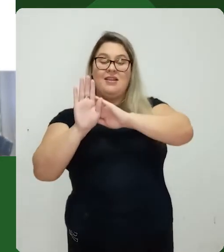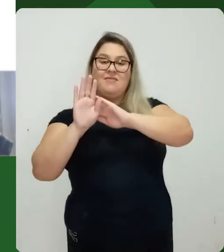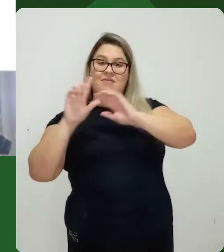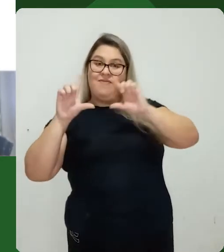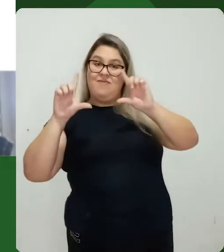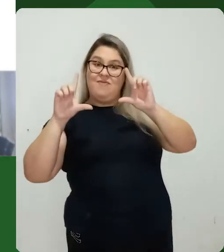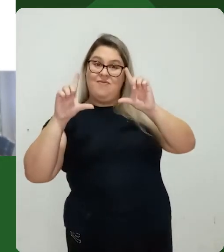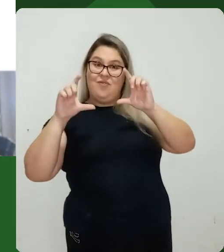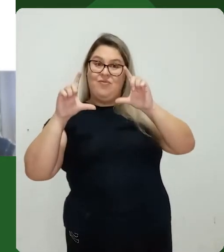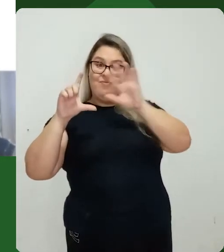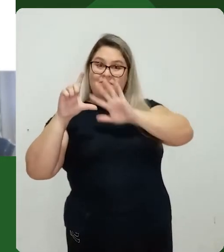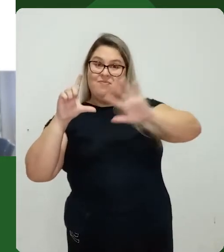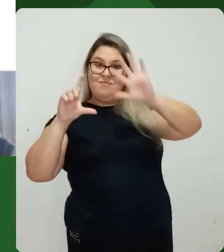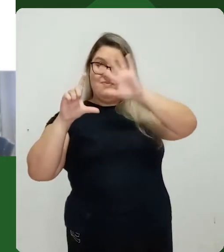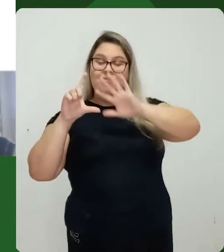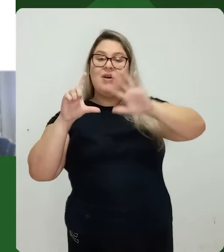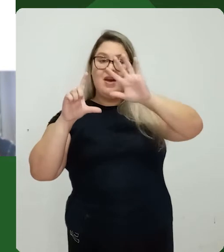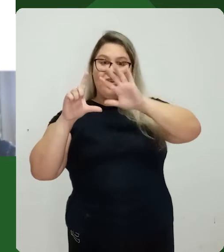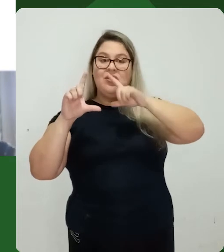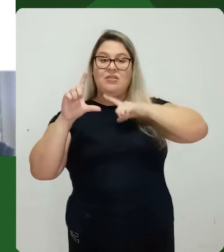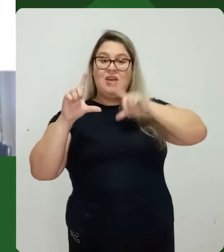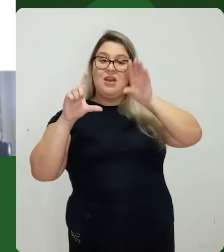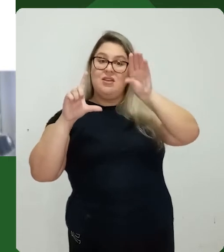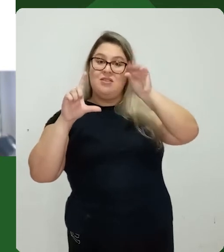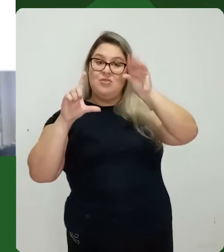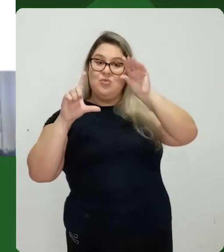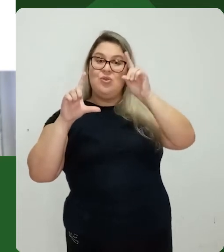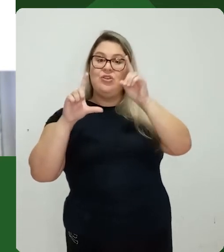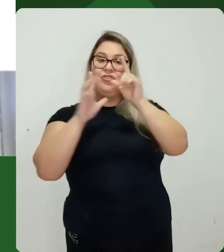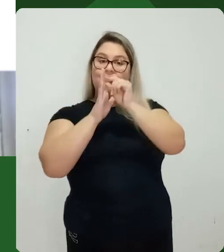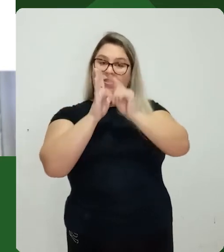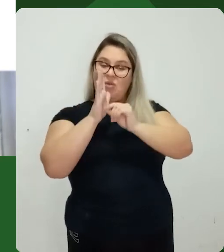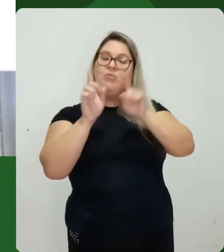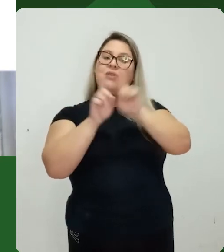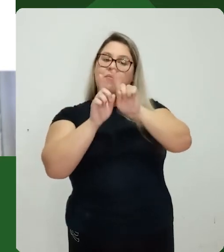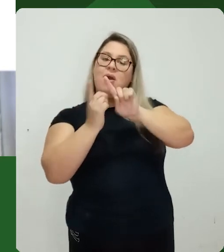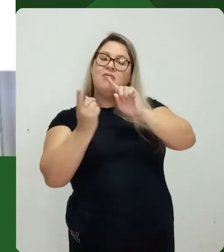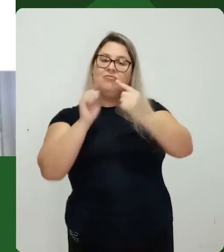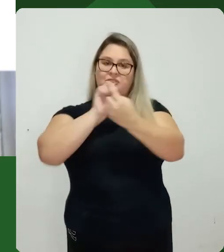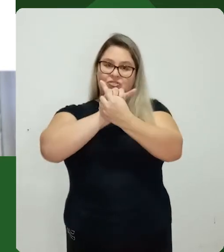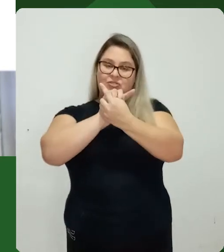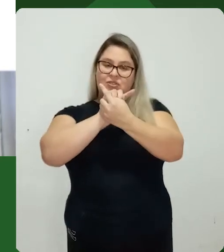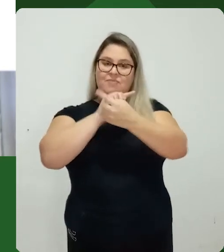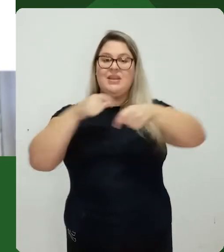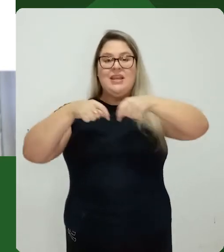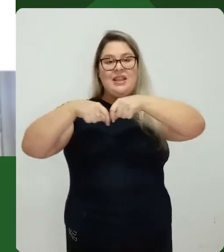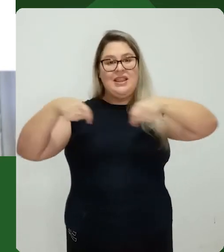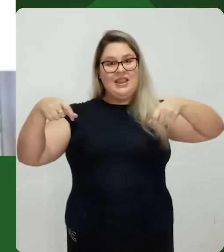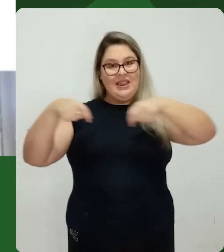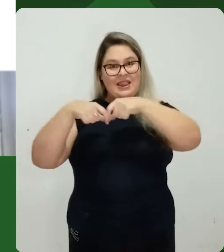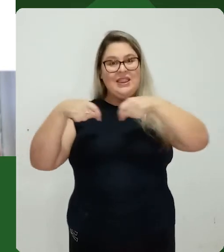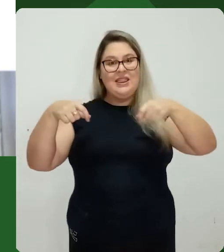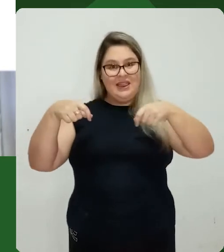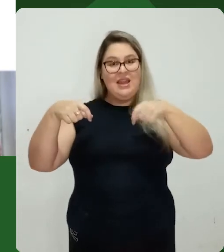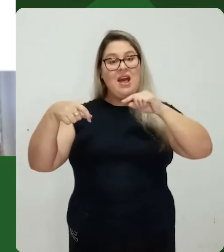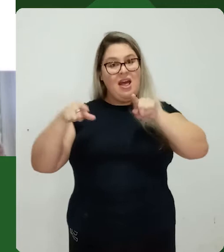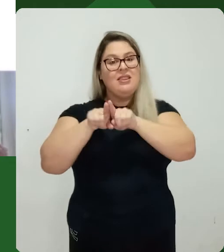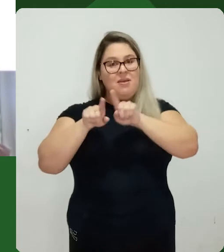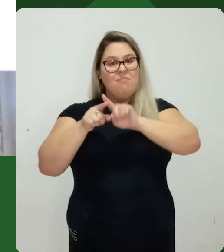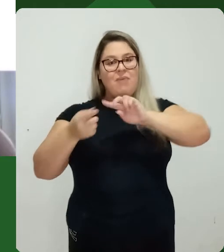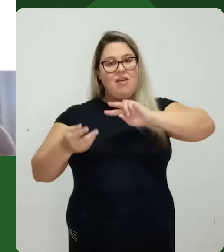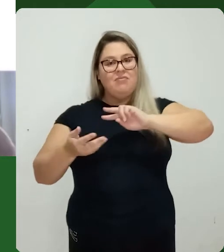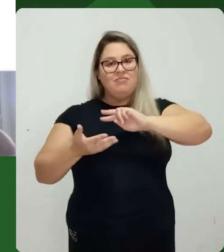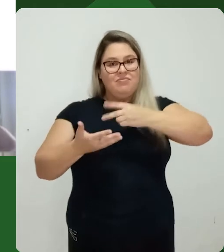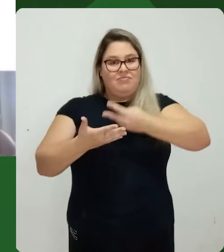quando é formada a imagem, né, ela também vai ser, depois no caso do sensor digital, vai ser invertida. E no caso do negativo,